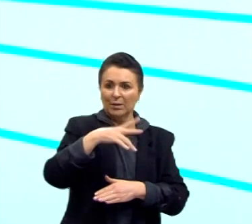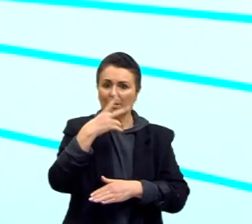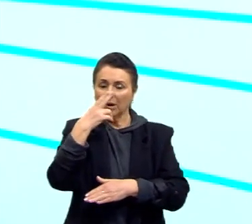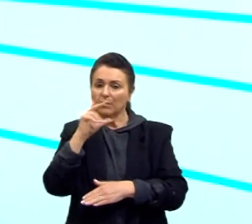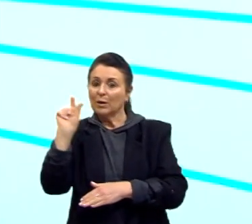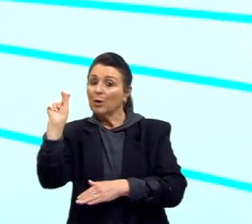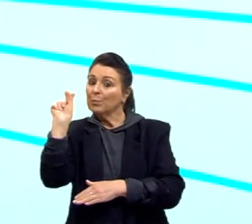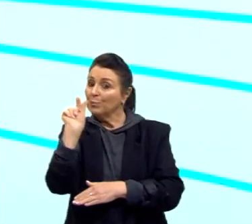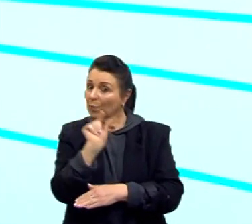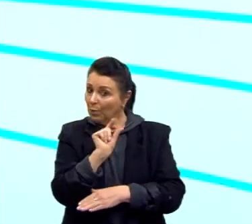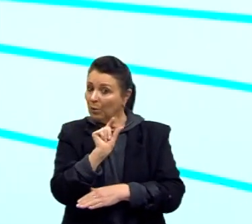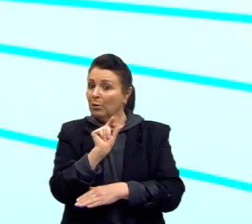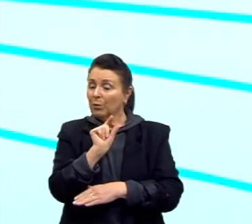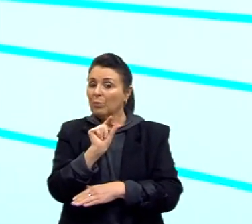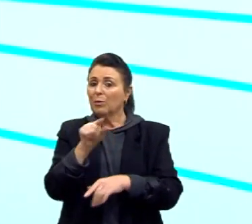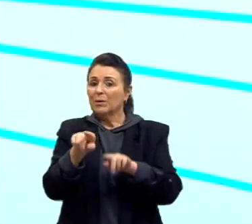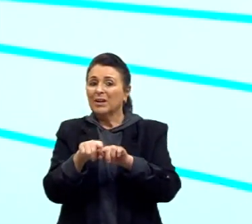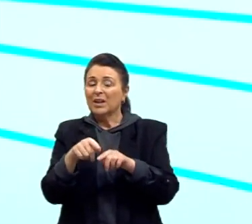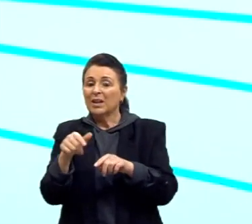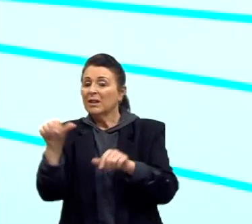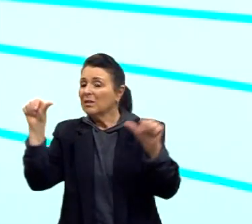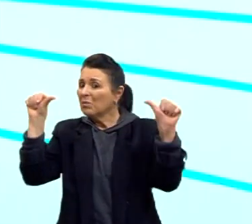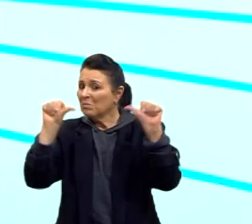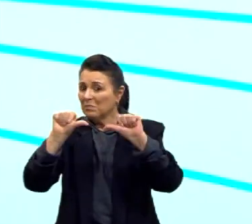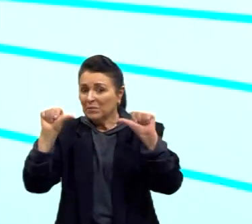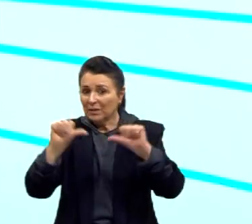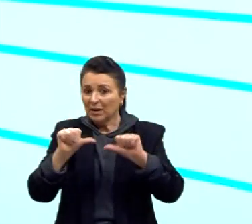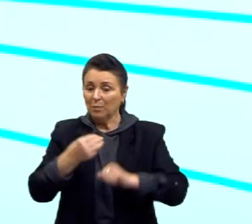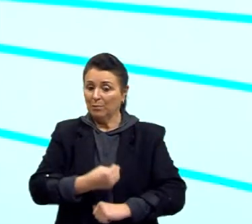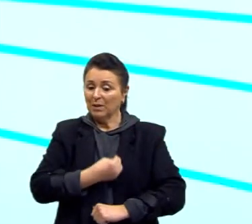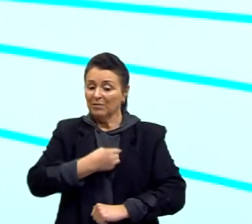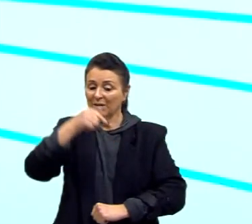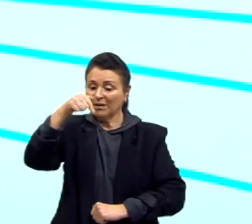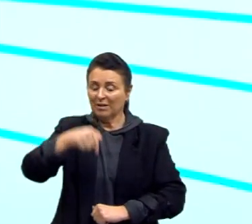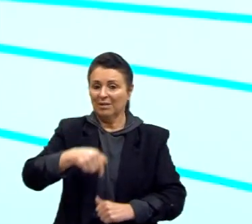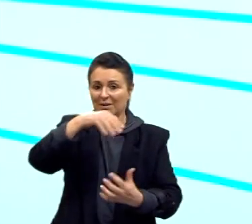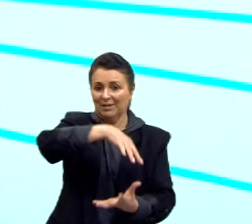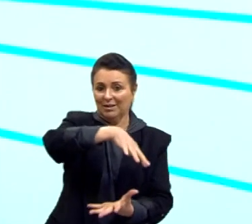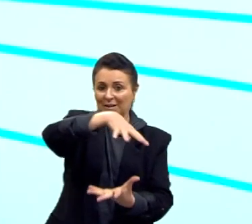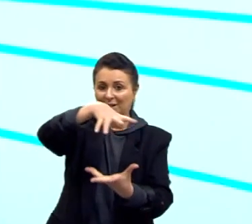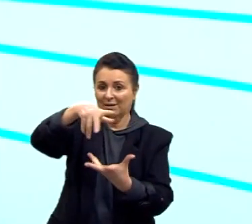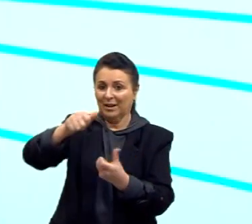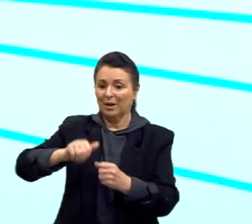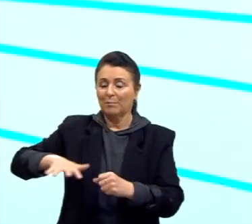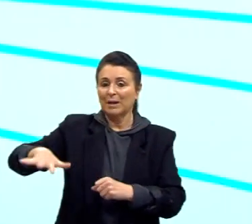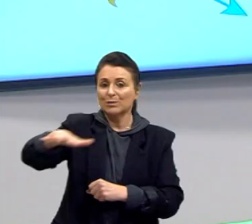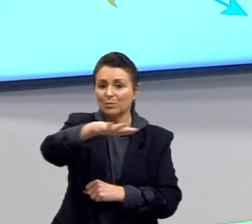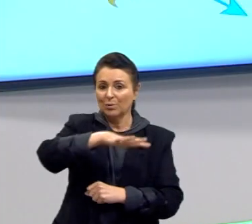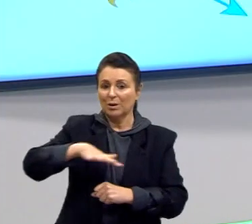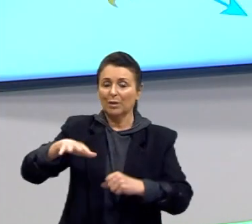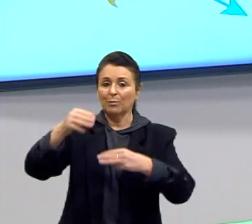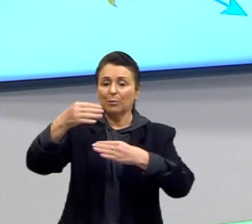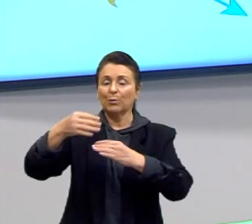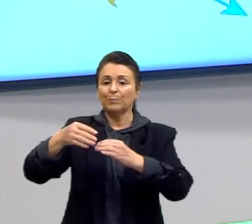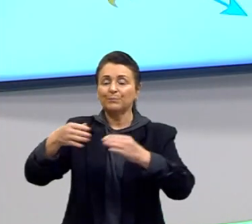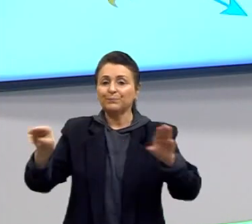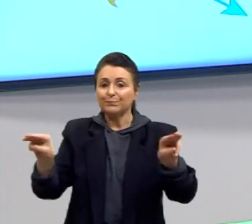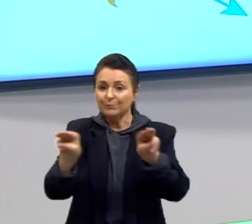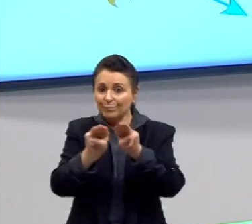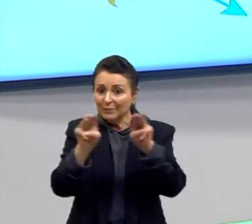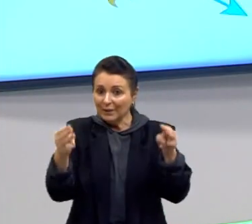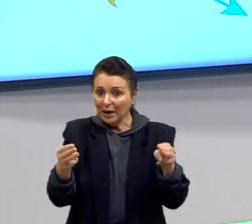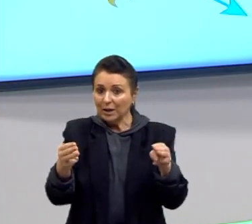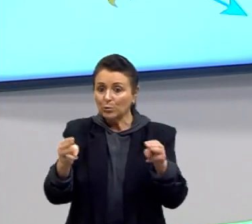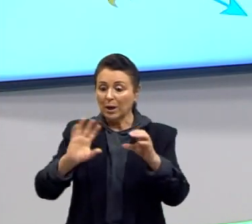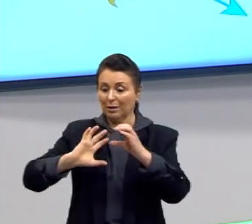pouco intensidade E não gera prejuízo né Para nossa vida na Terra Tá mas o campo magnético ele é muito importante ele protege a